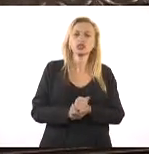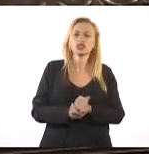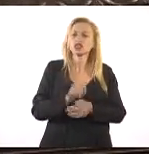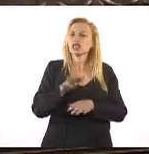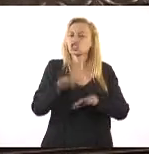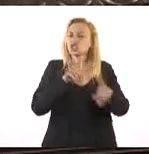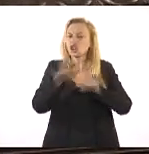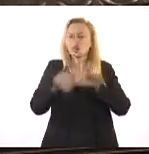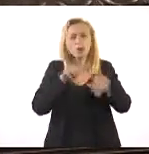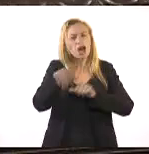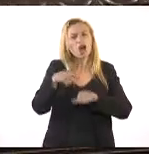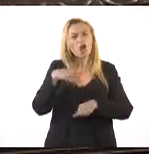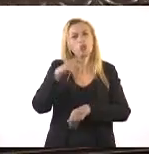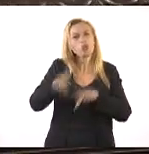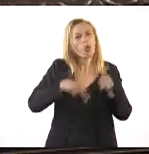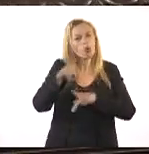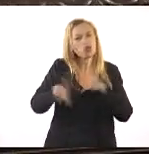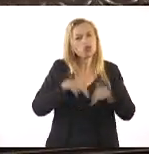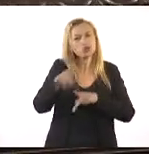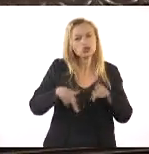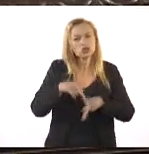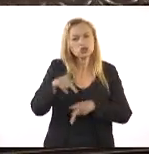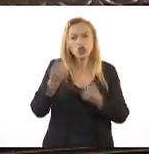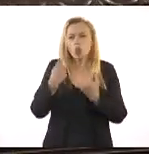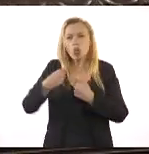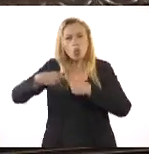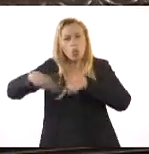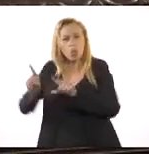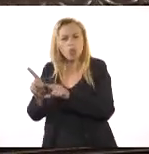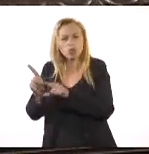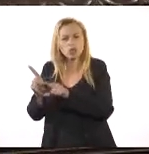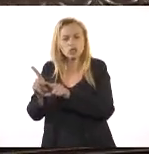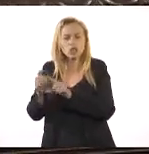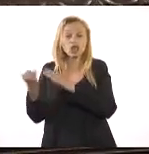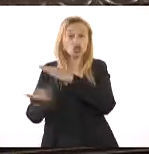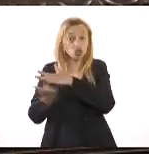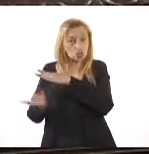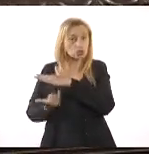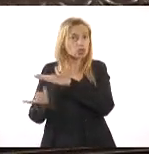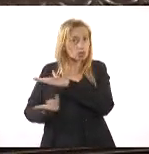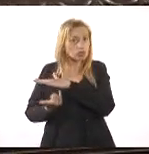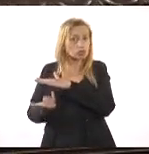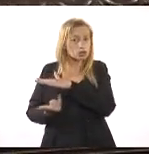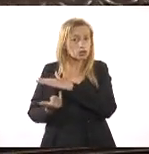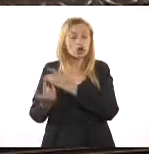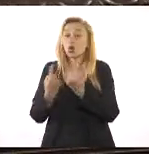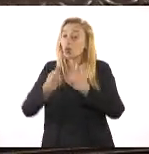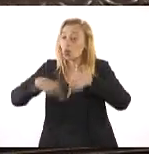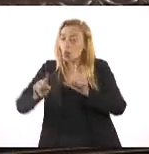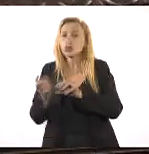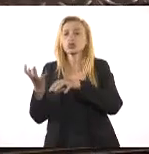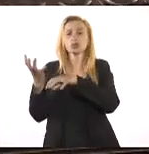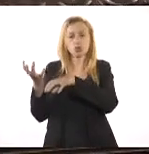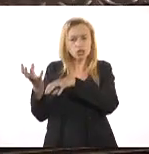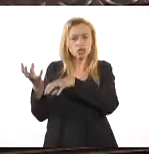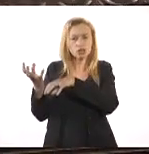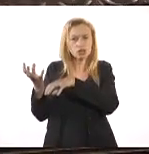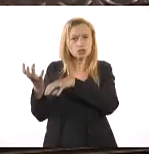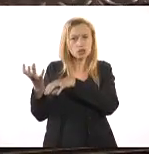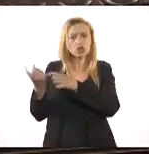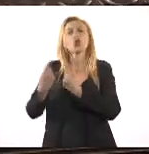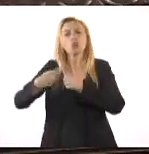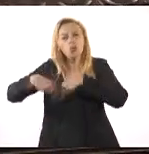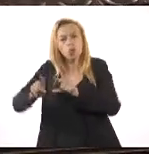a população contra as instituições, contra o Congresso Nacional, contra